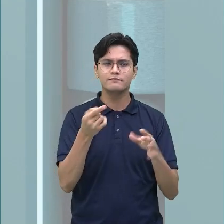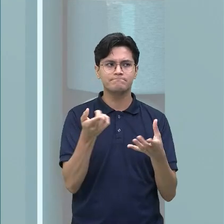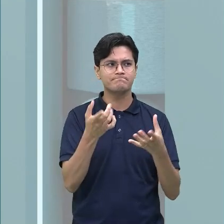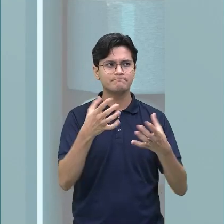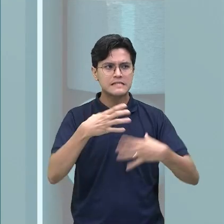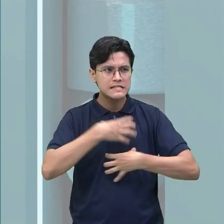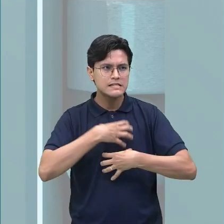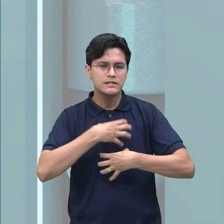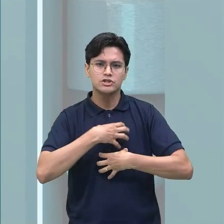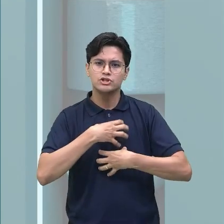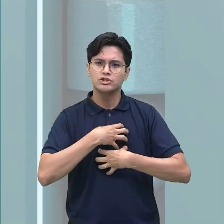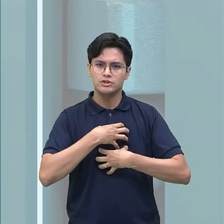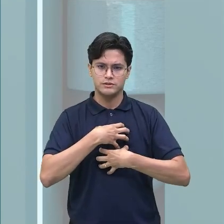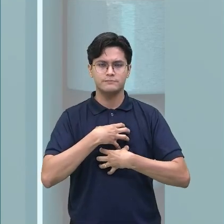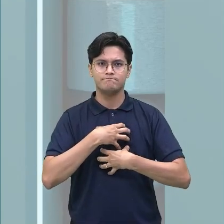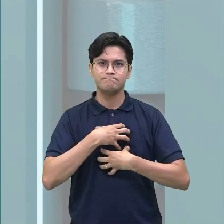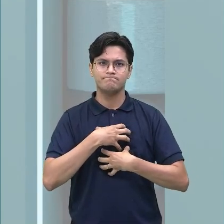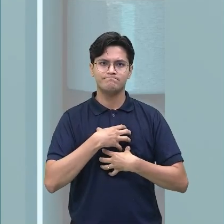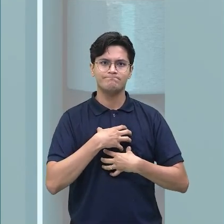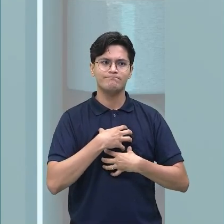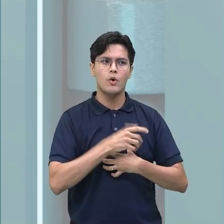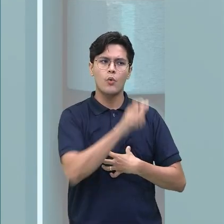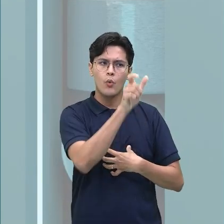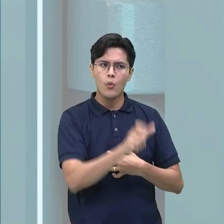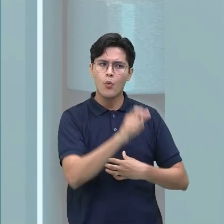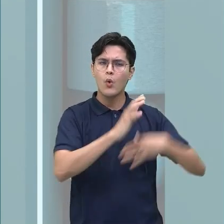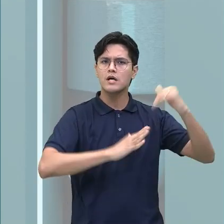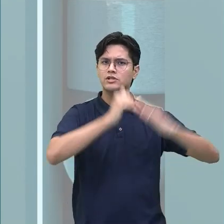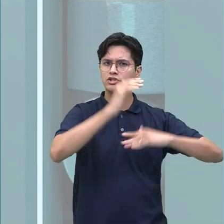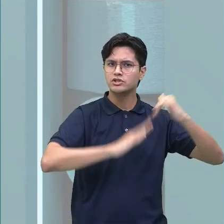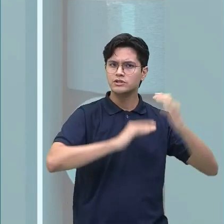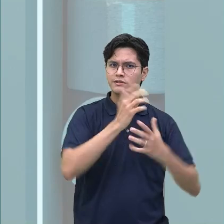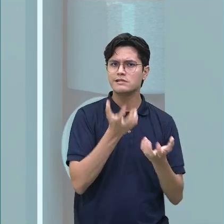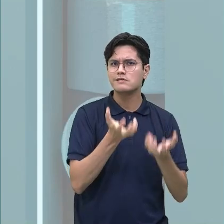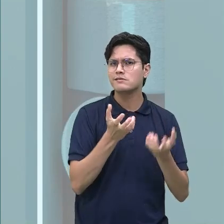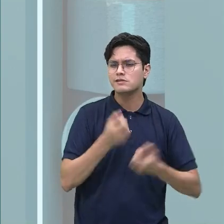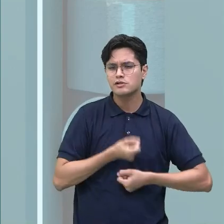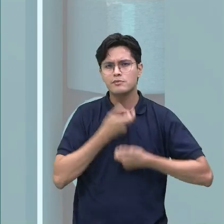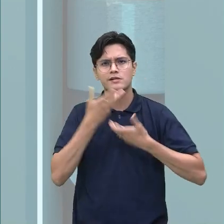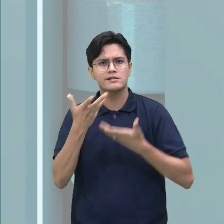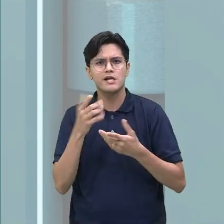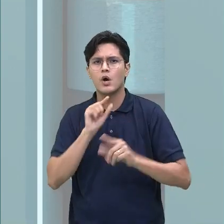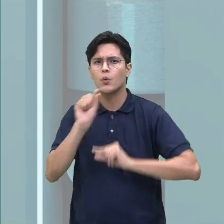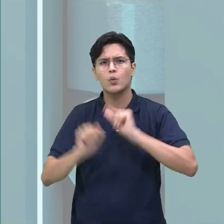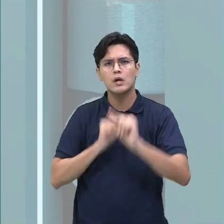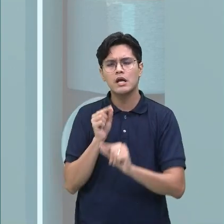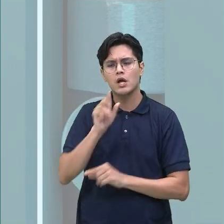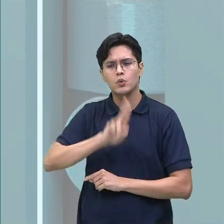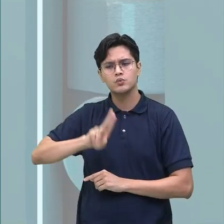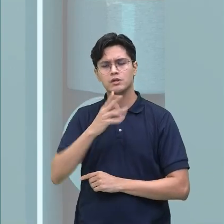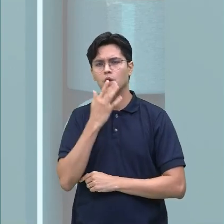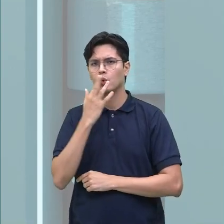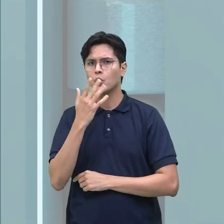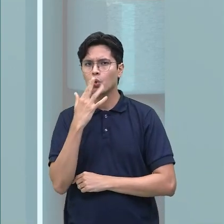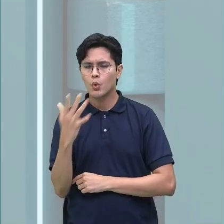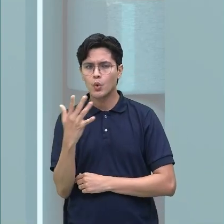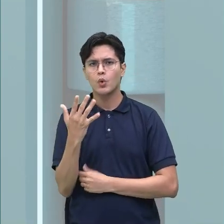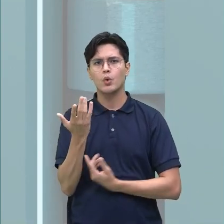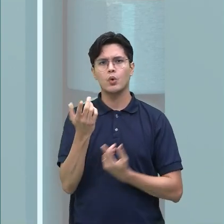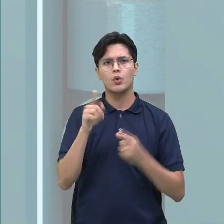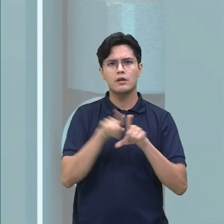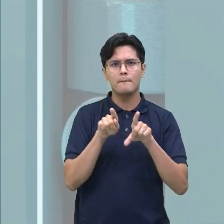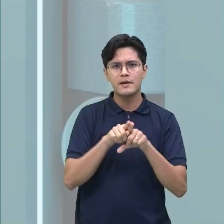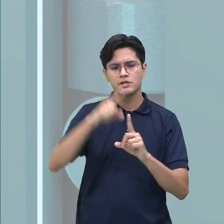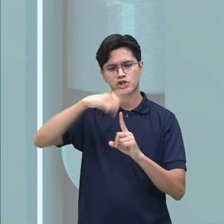sensações. O que o artista quis passar com aquela cor, com aquelas formas, com aquela linha? O que indica a linha poligonal, a